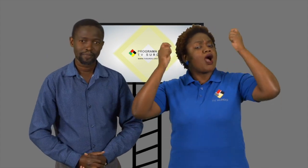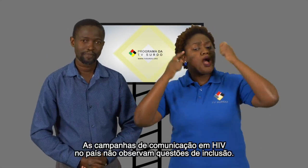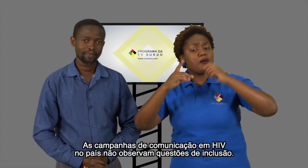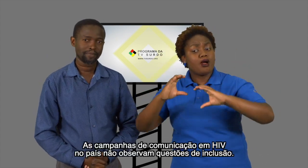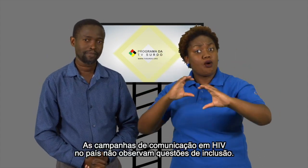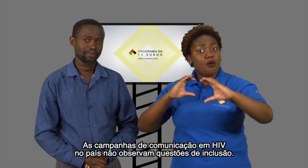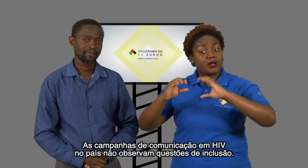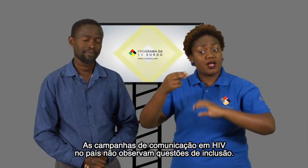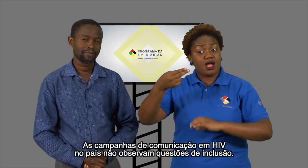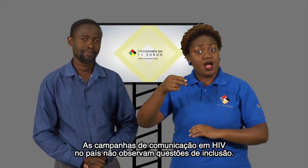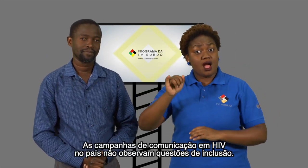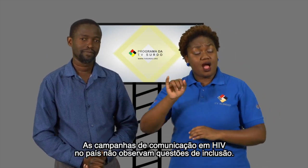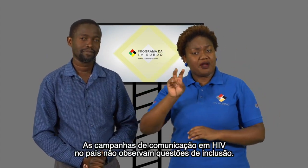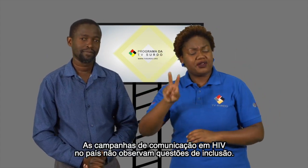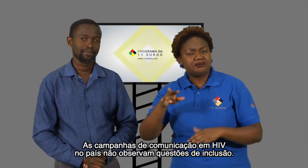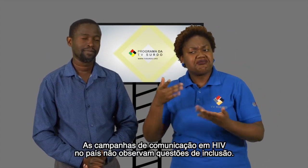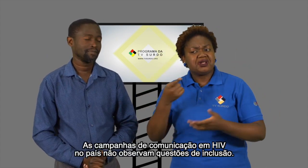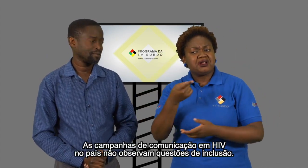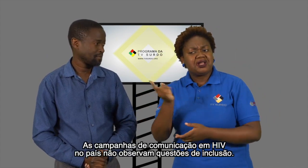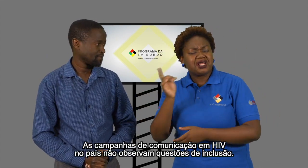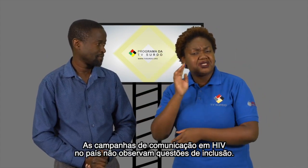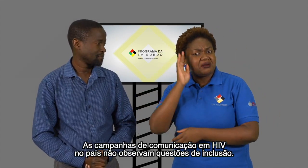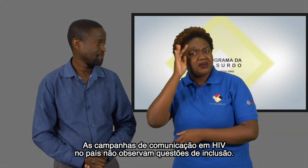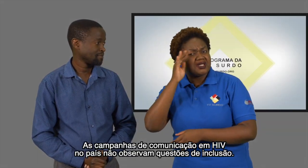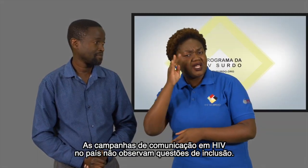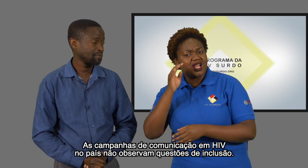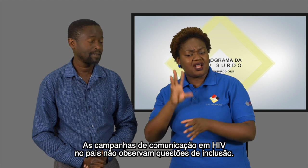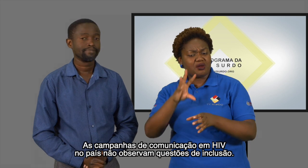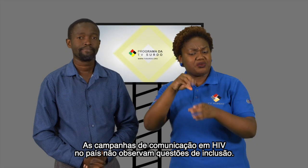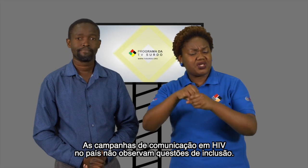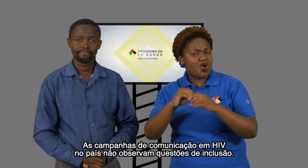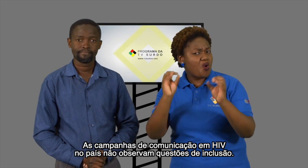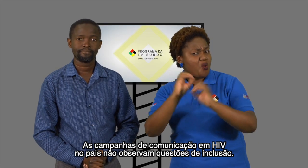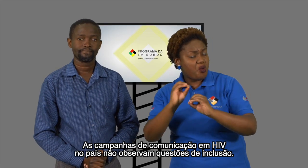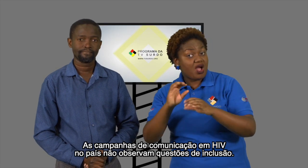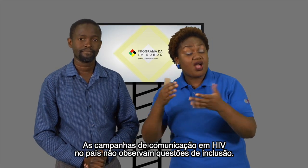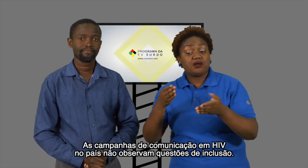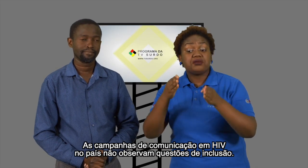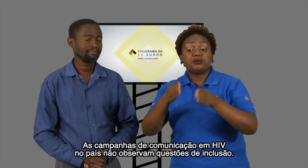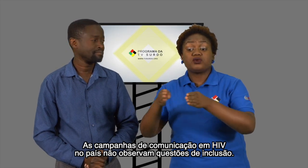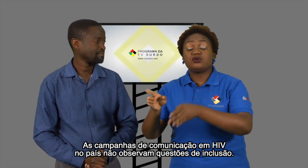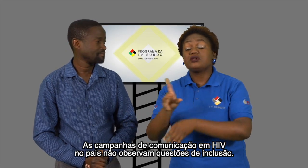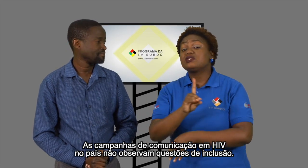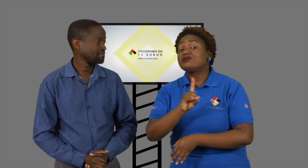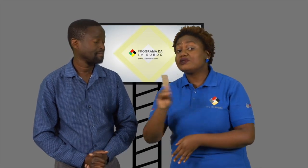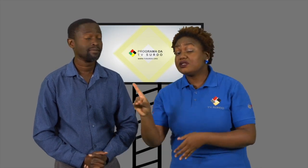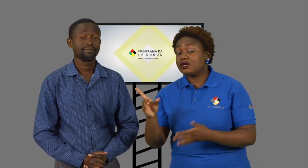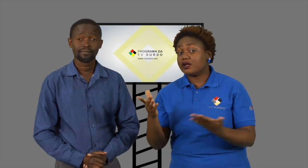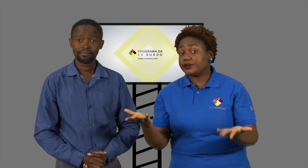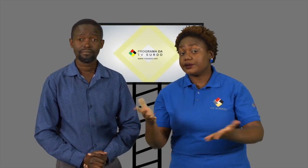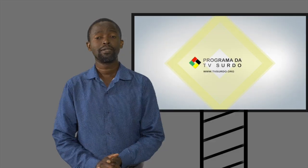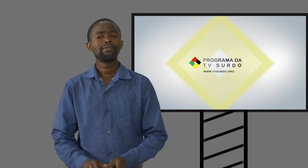As campanhas de comunicação em HIV no país não observam questões de inclusão.